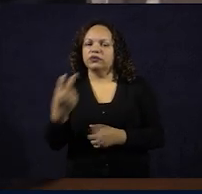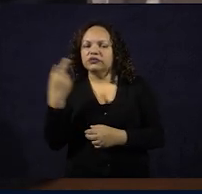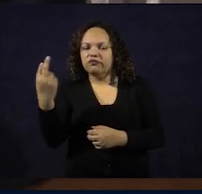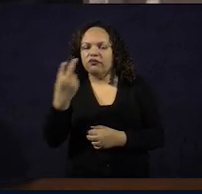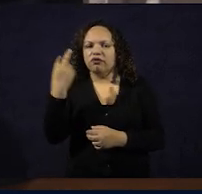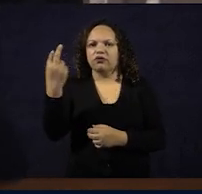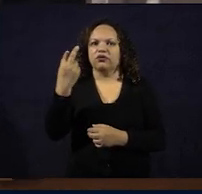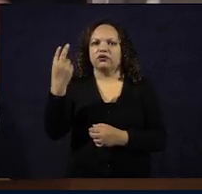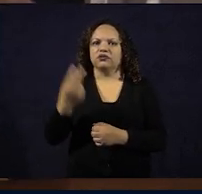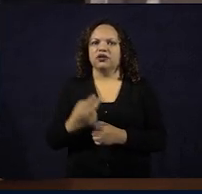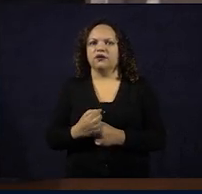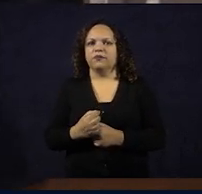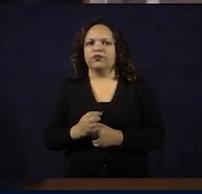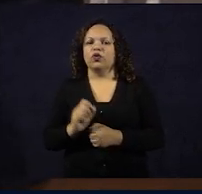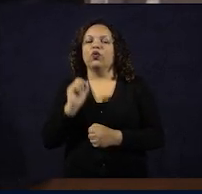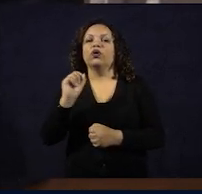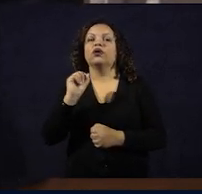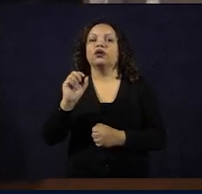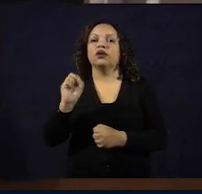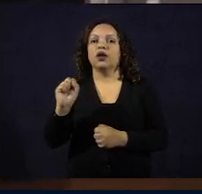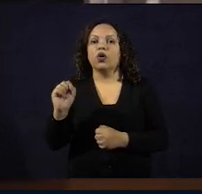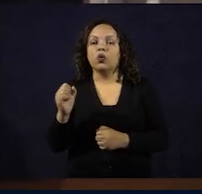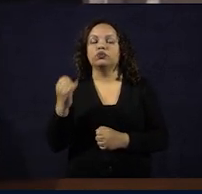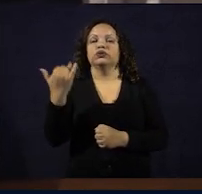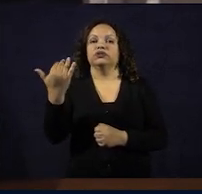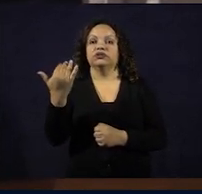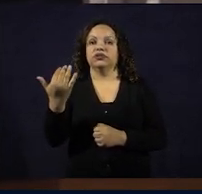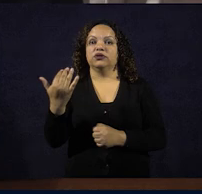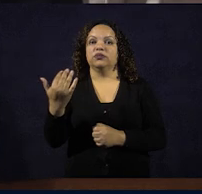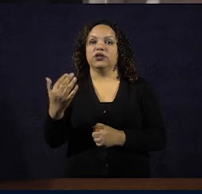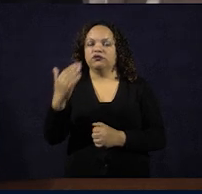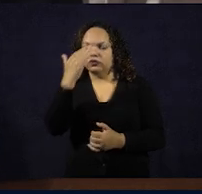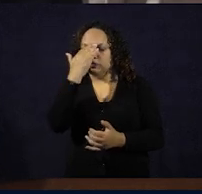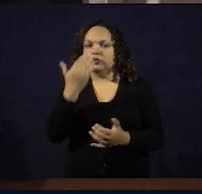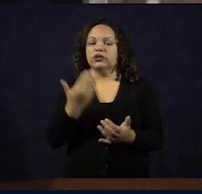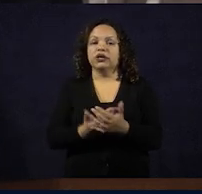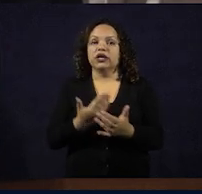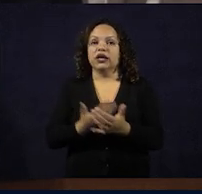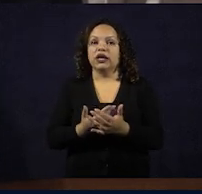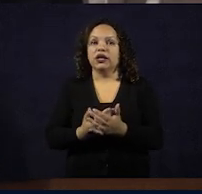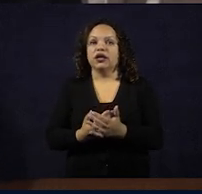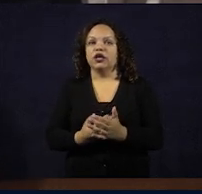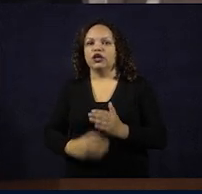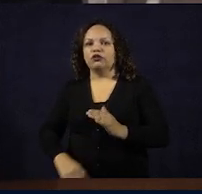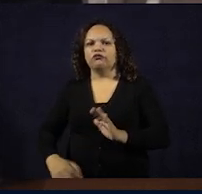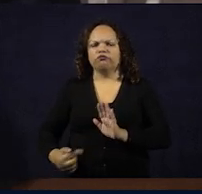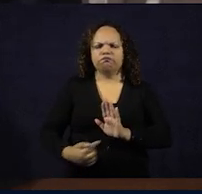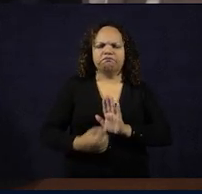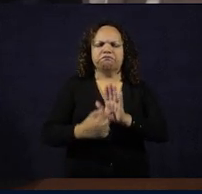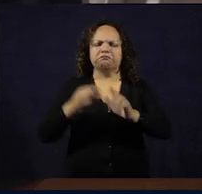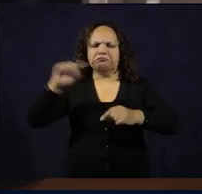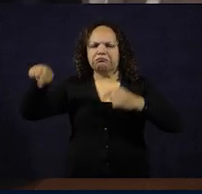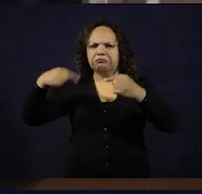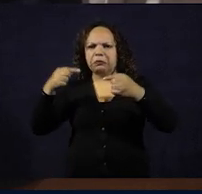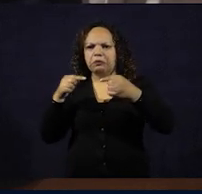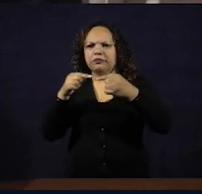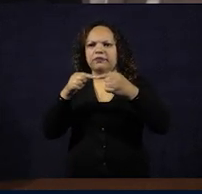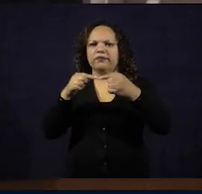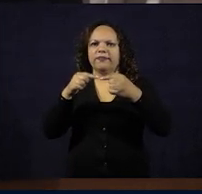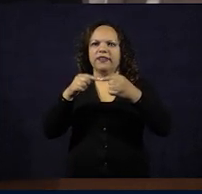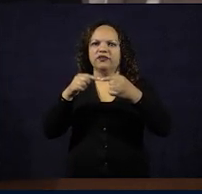ponto o outro Mas quais foram os fatores que vocês acreditaram que foram mais determinantes para isso é